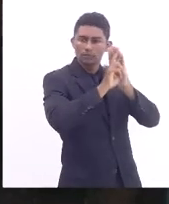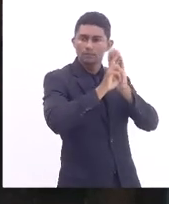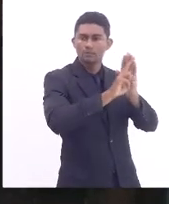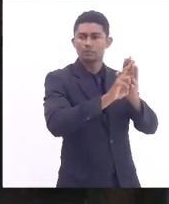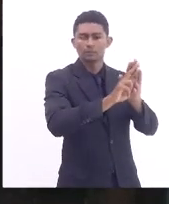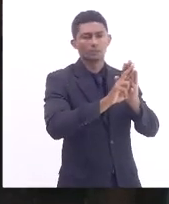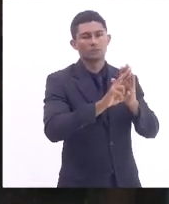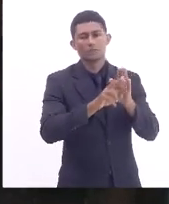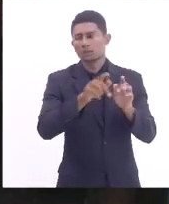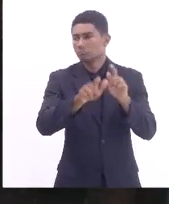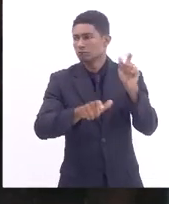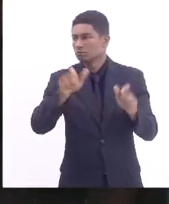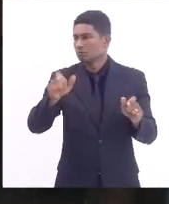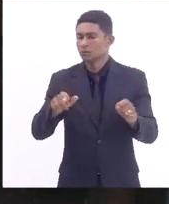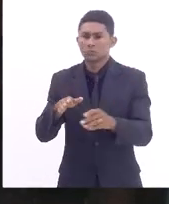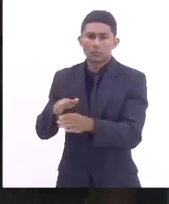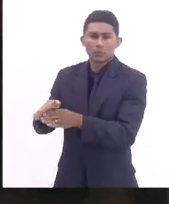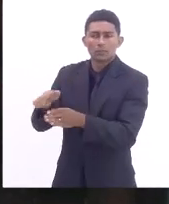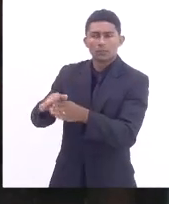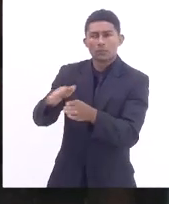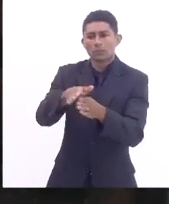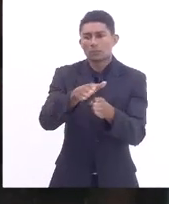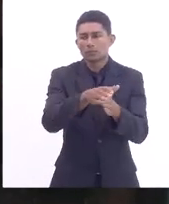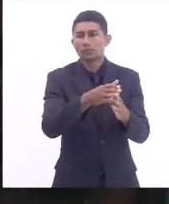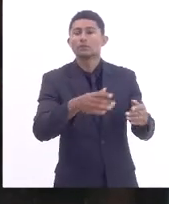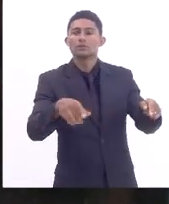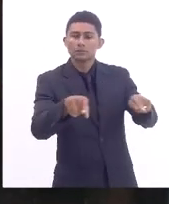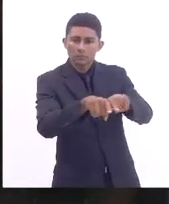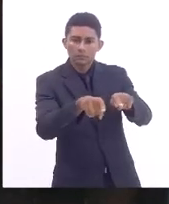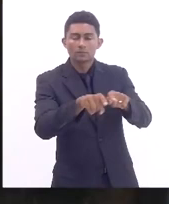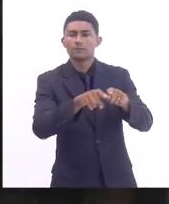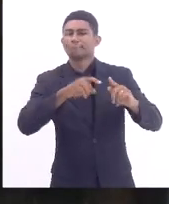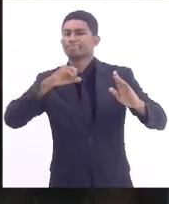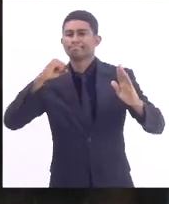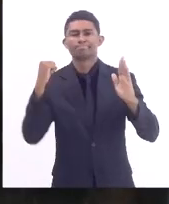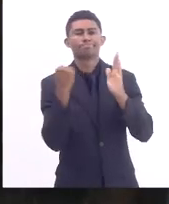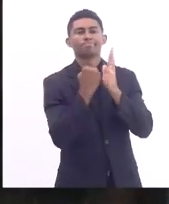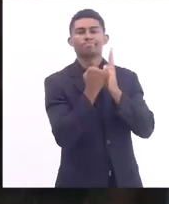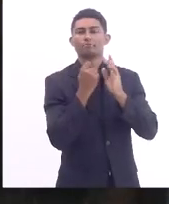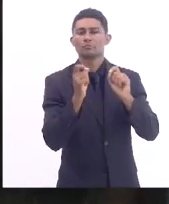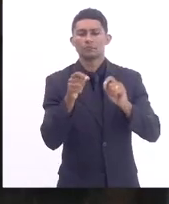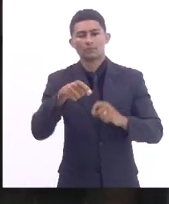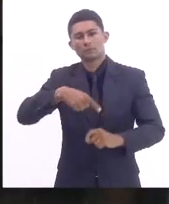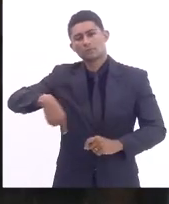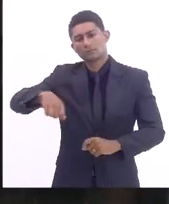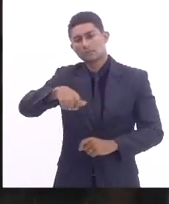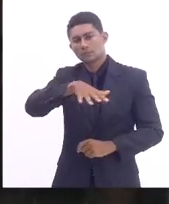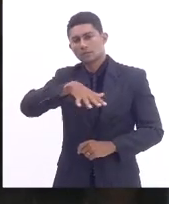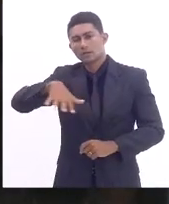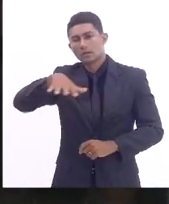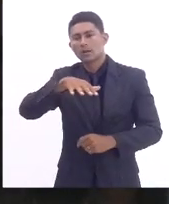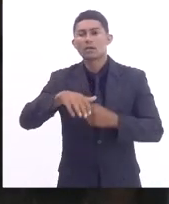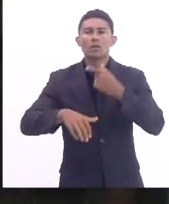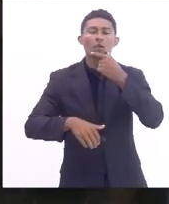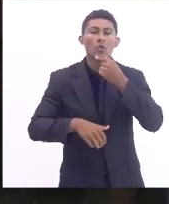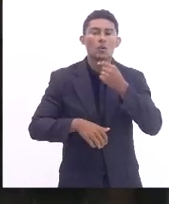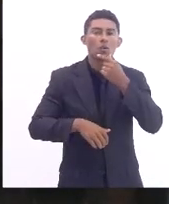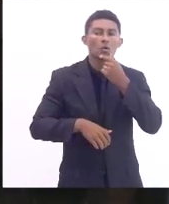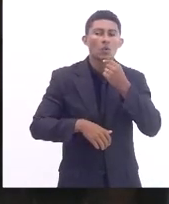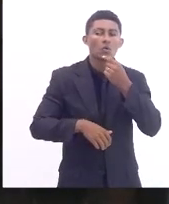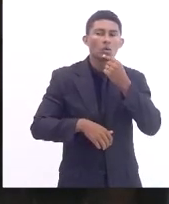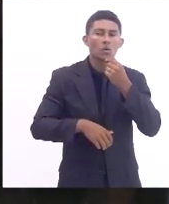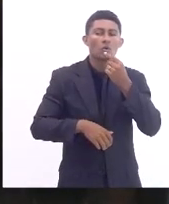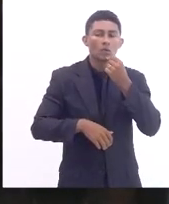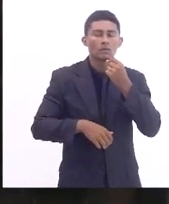todos os conselheiros a que horas e tratamento para marcar que a nossa categoria constituída de homens pode ser